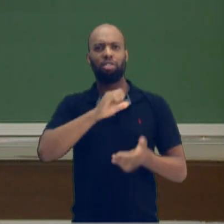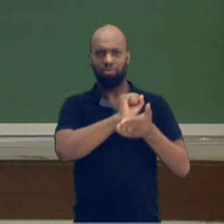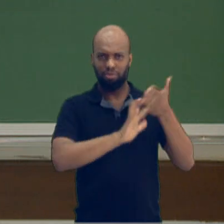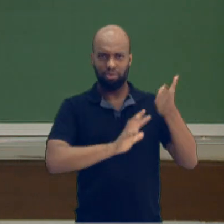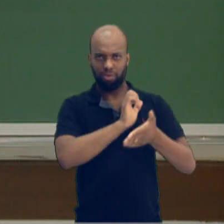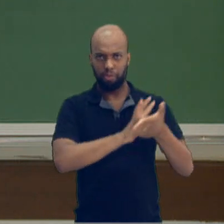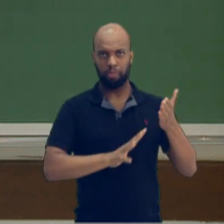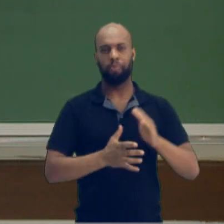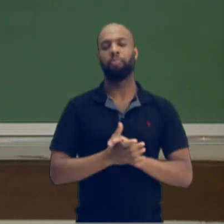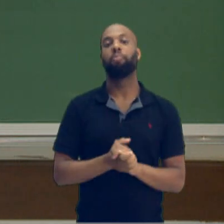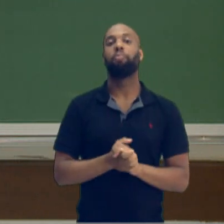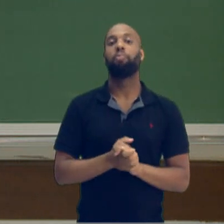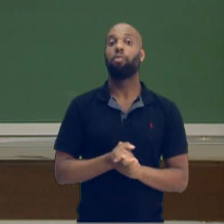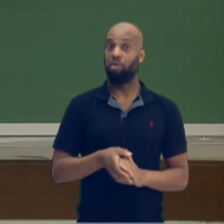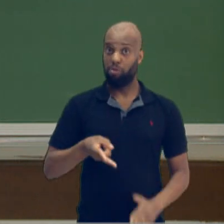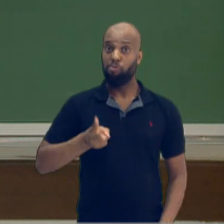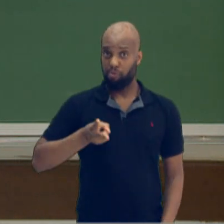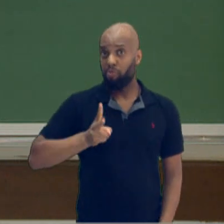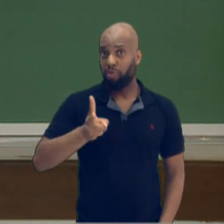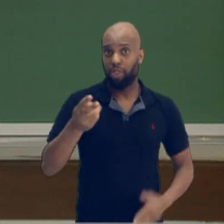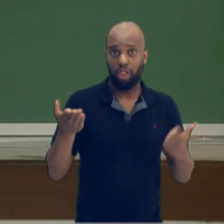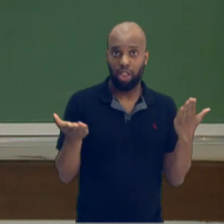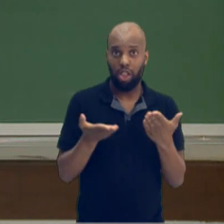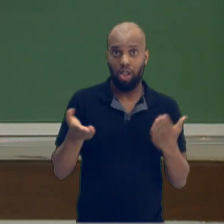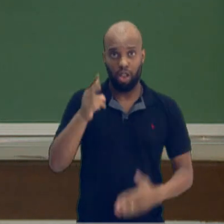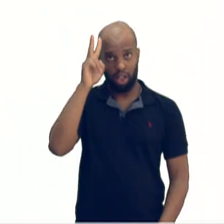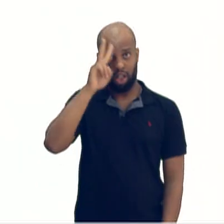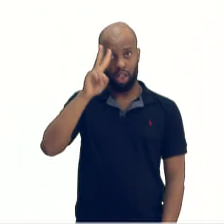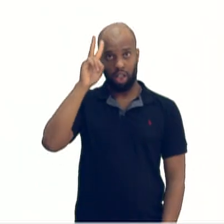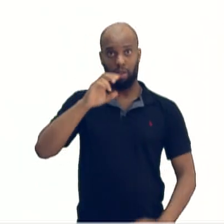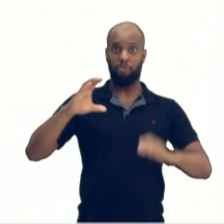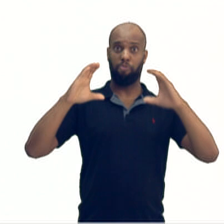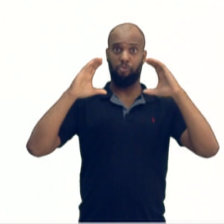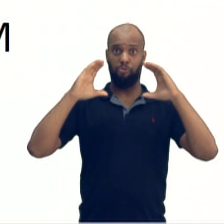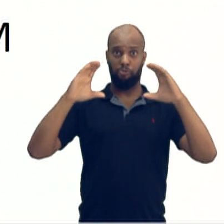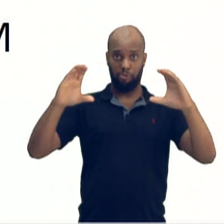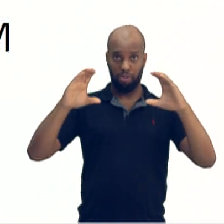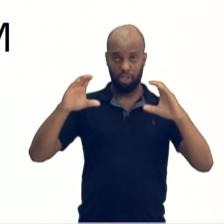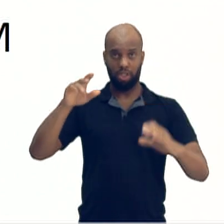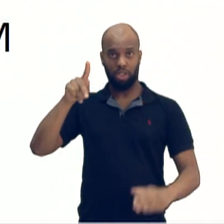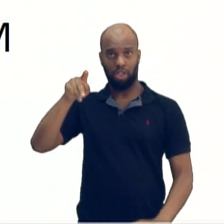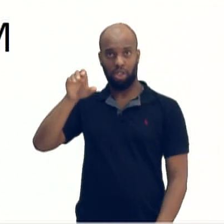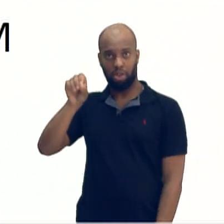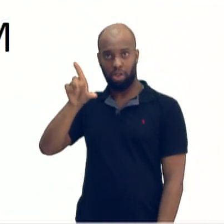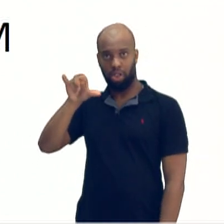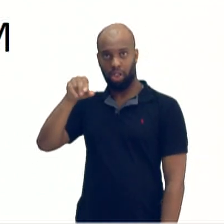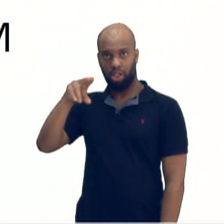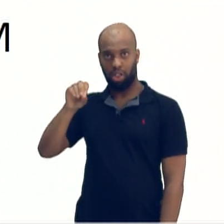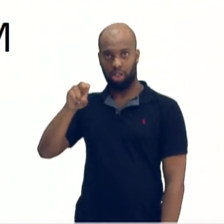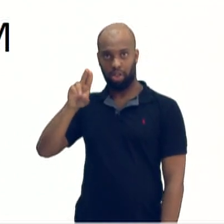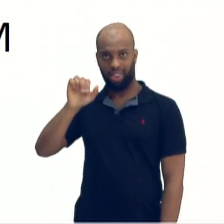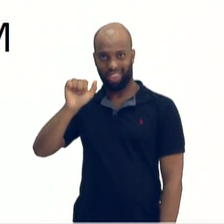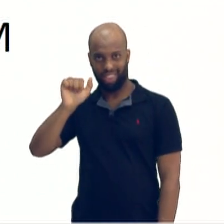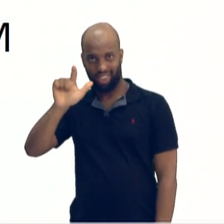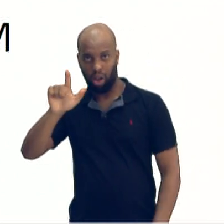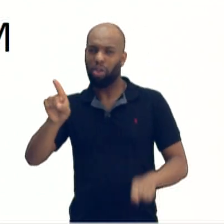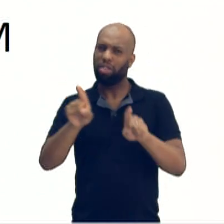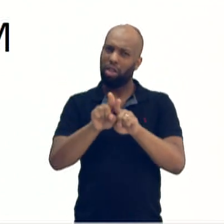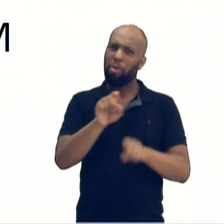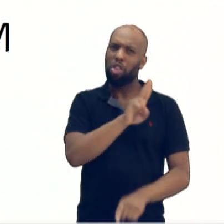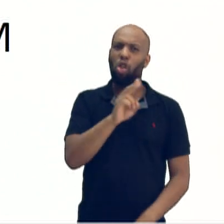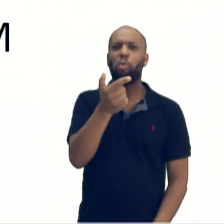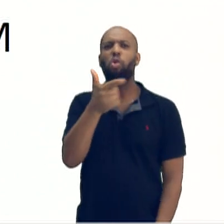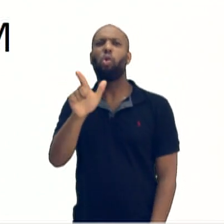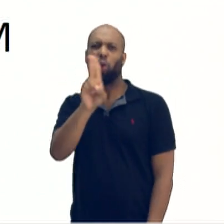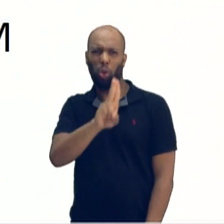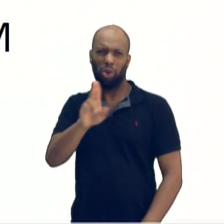exercícios. Dando sequência, então, para a gente relembrar. Função polinomial vai ser chamada função afim, perfeito? A gente